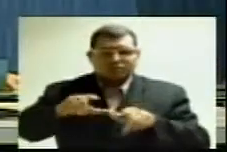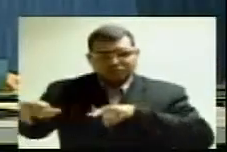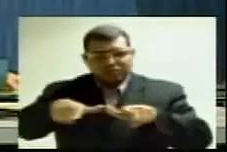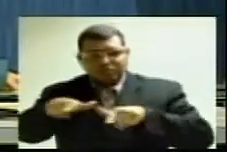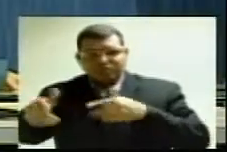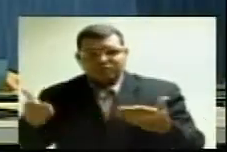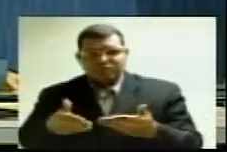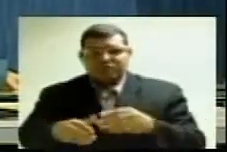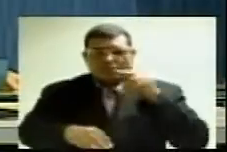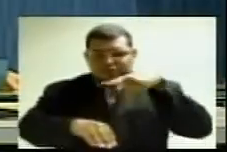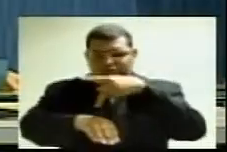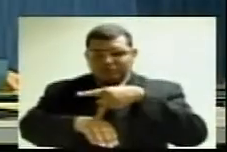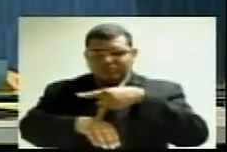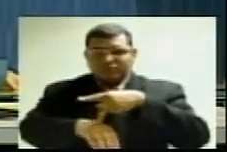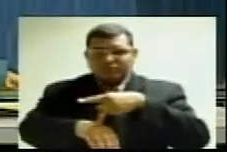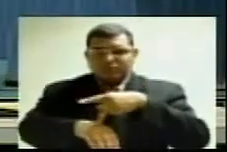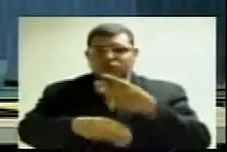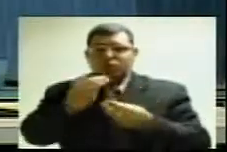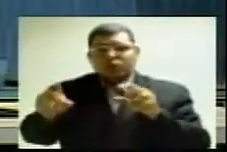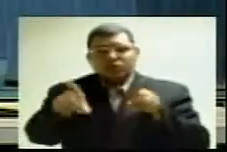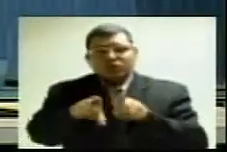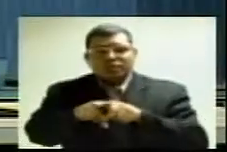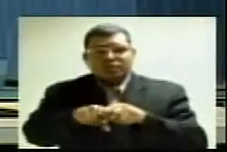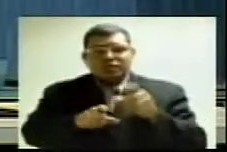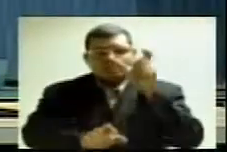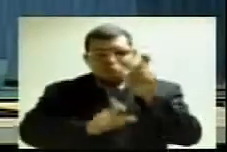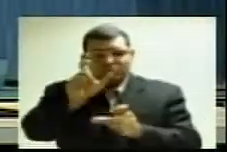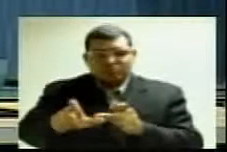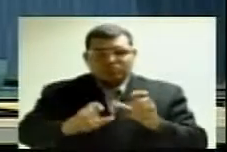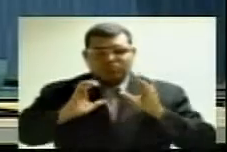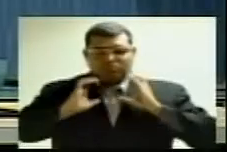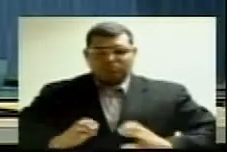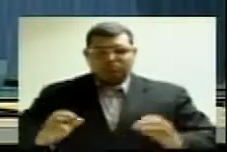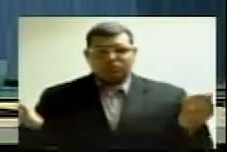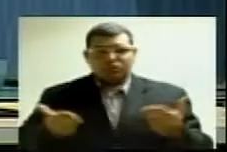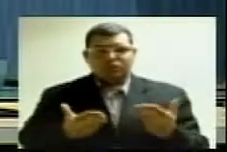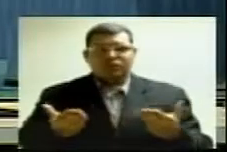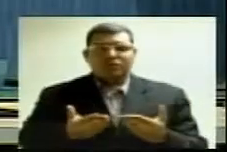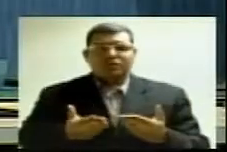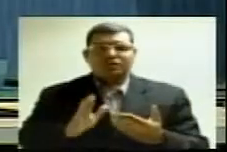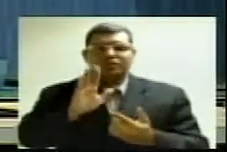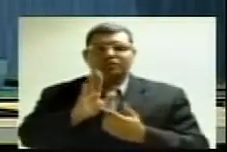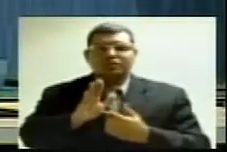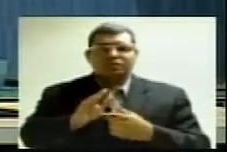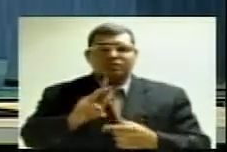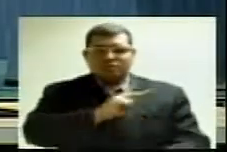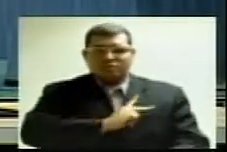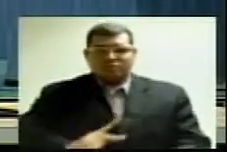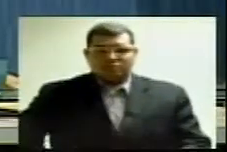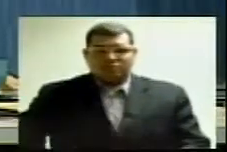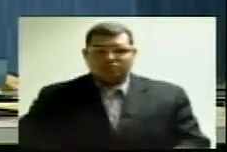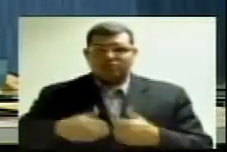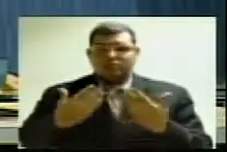condução econômica do país, como no comportamento ético perante a coisa pública.